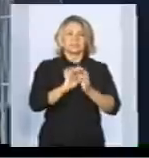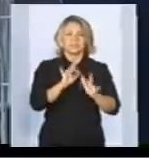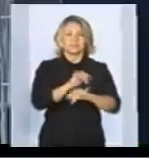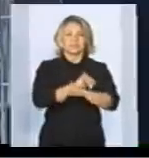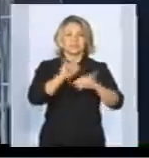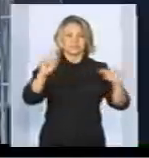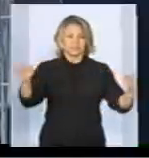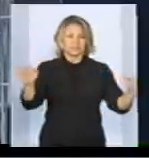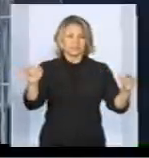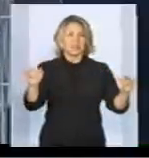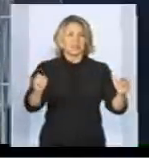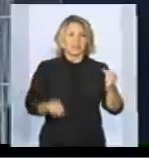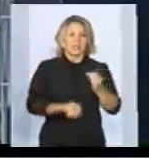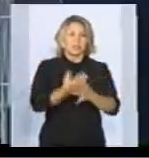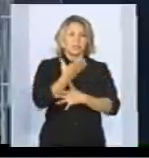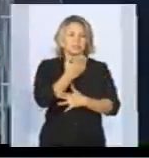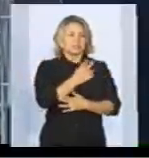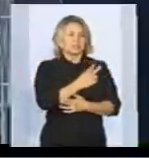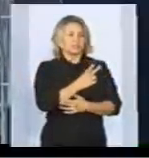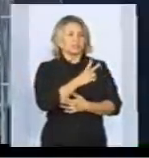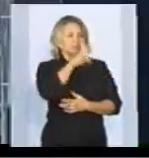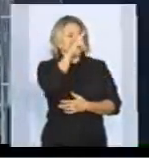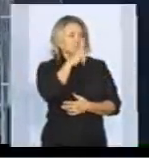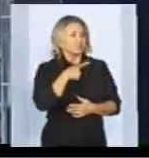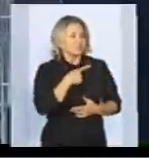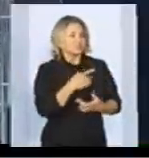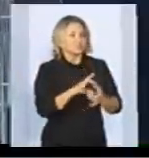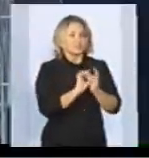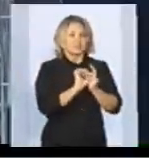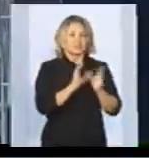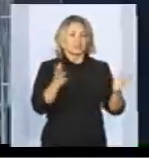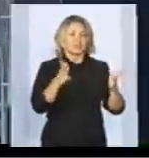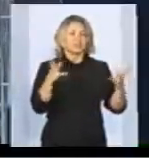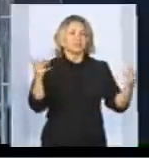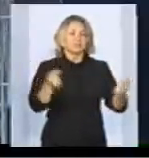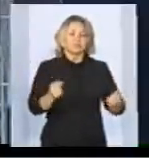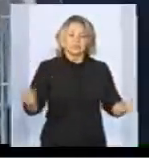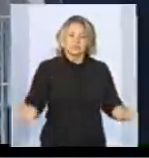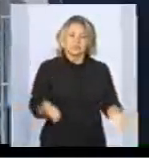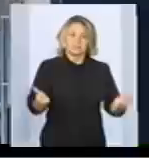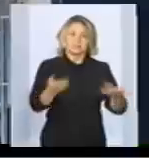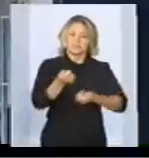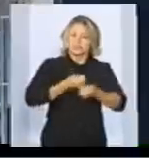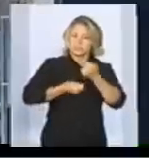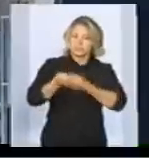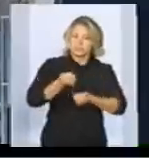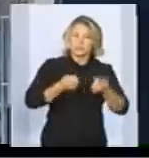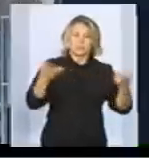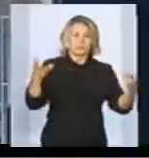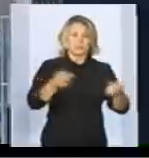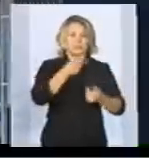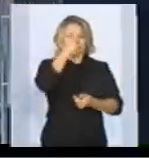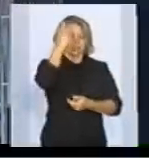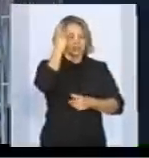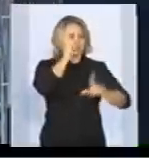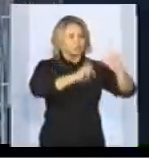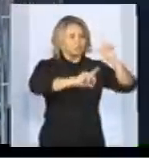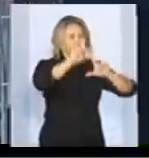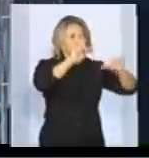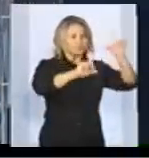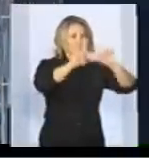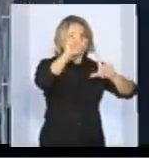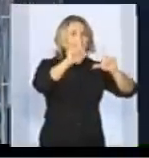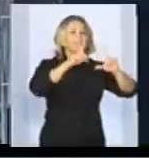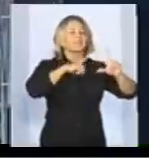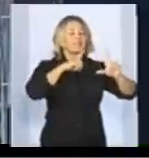independente é um instrumento efetivo de diversificação dos conteúdos de estímulo econômico à cadeia produtiva do audiovisual brasileiro e tem um